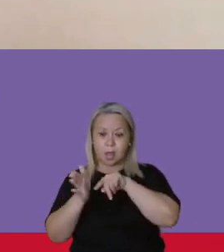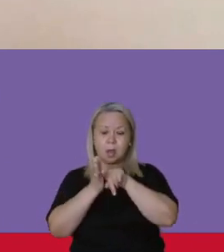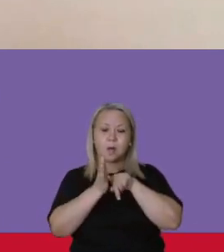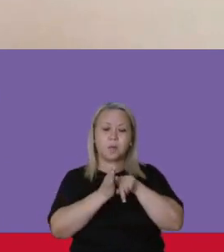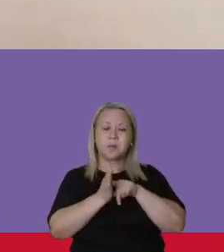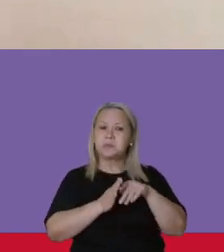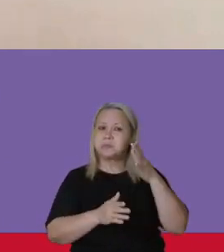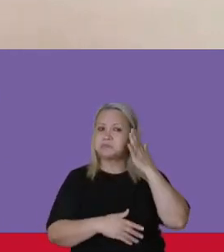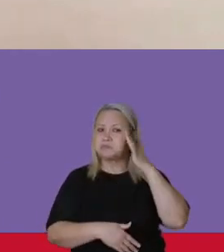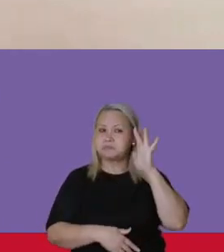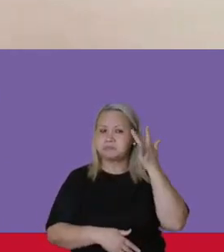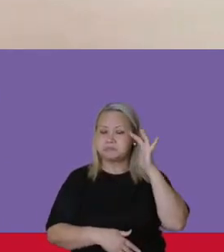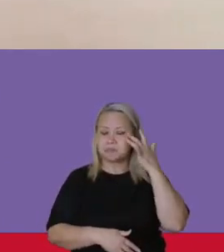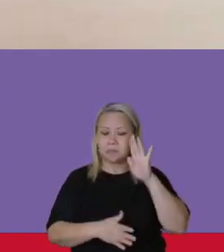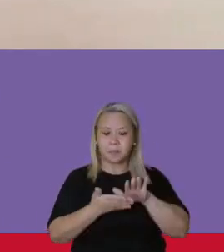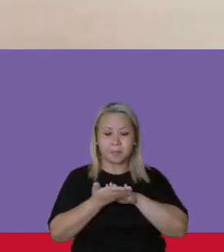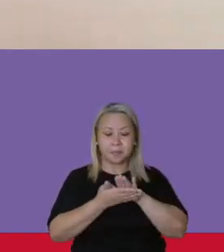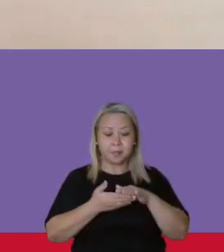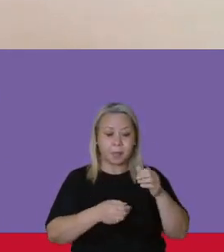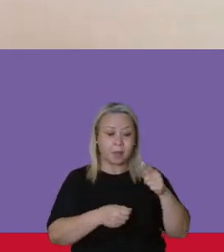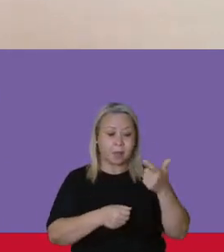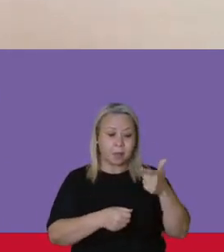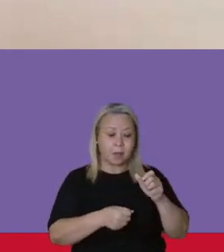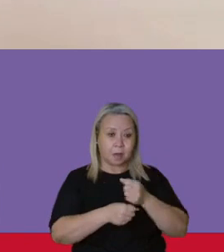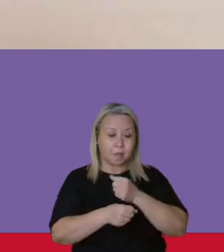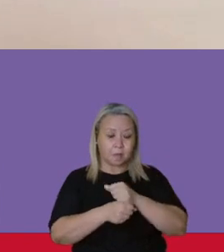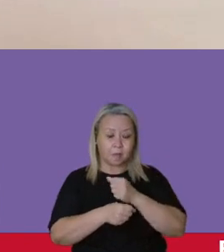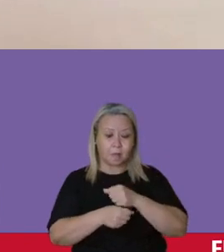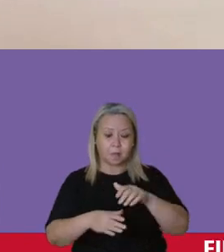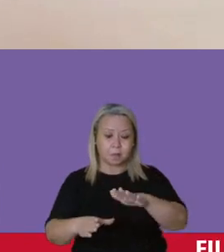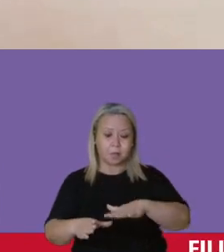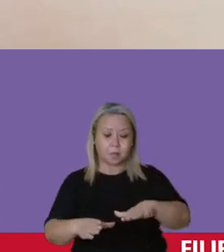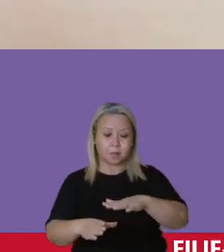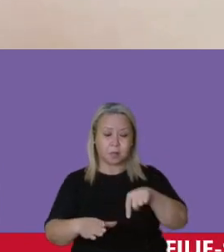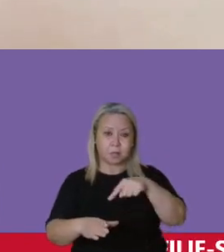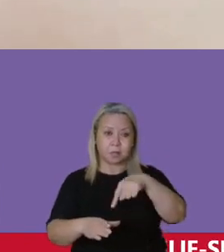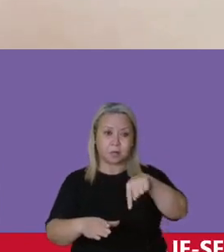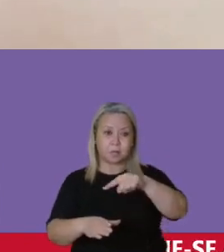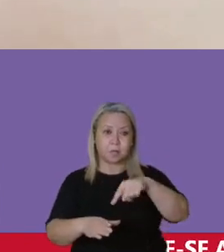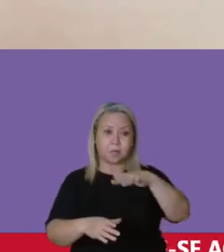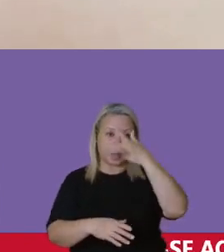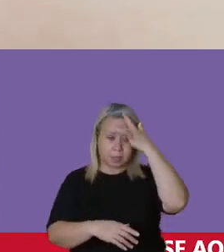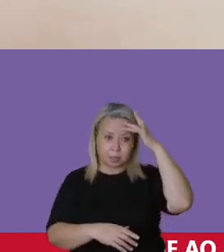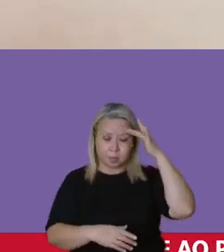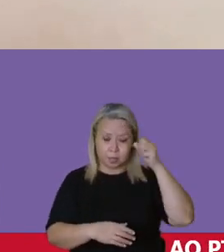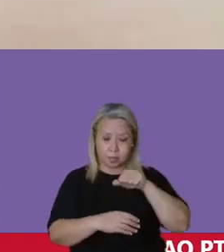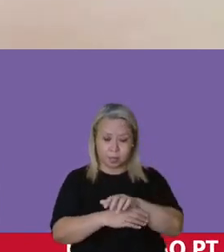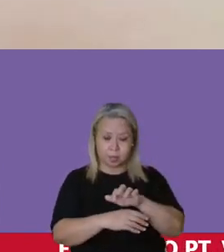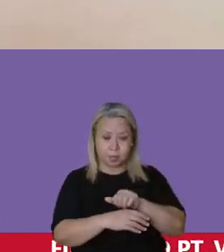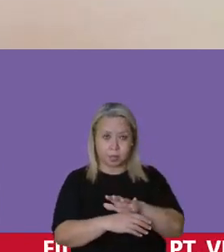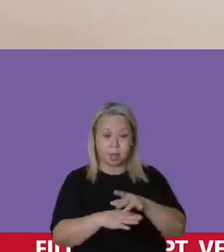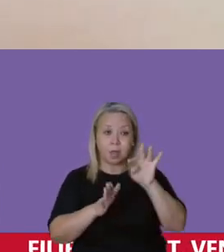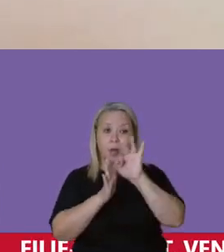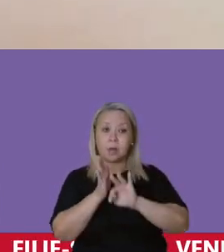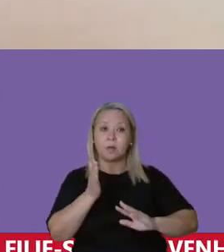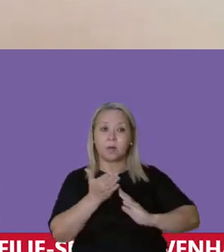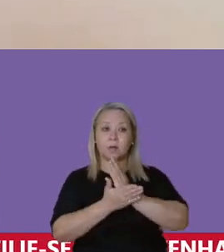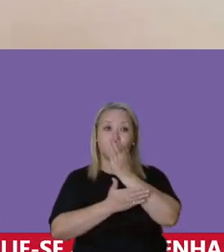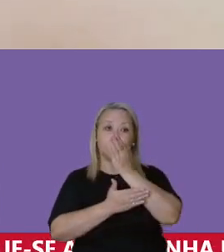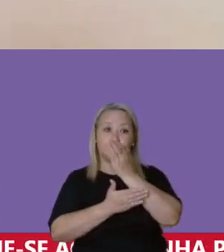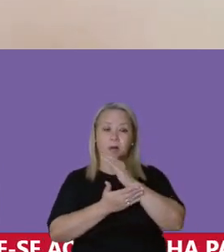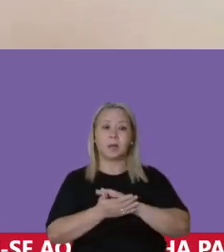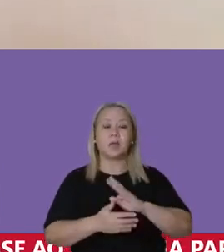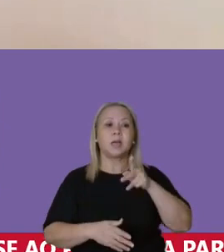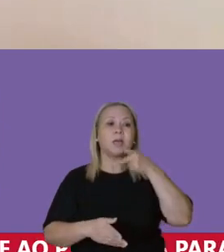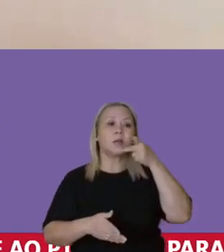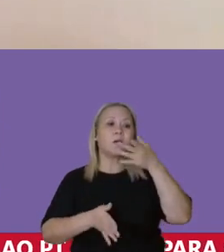capaz de captar isso. E a reforma da Previdência mexe justamente quem está no meio da distribuição, principalmente o texto que foi aprovado. Então,